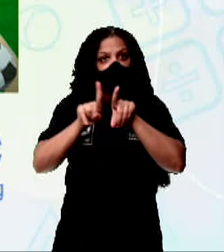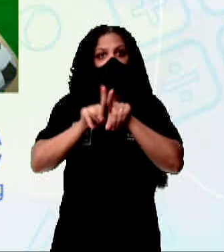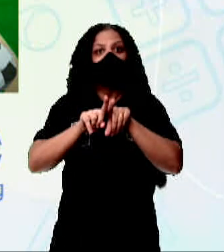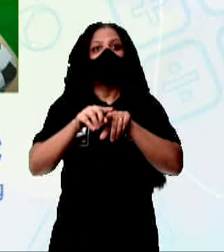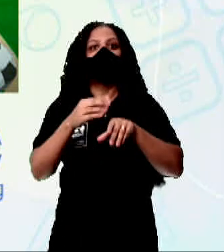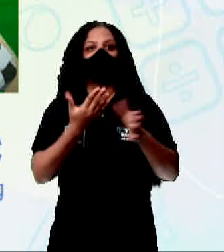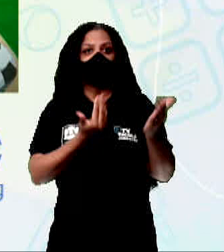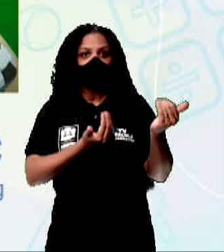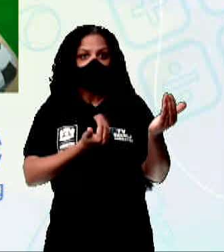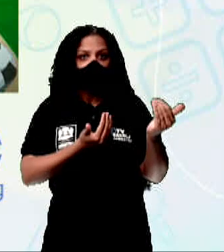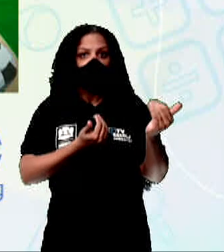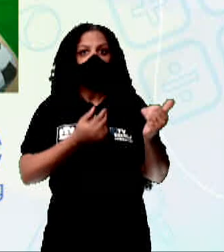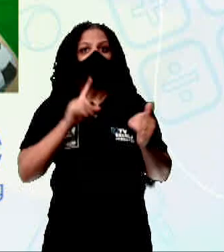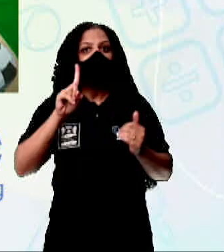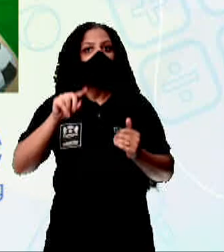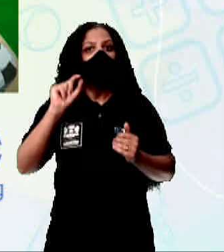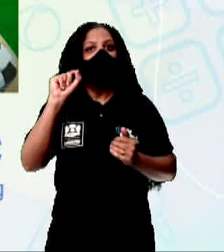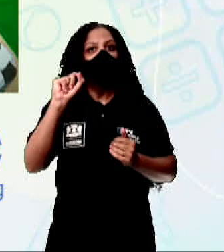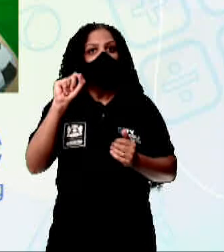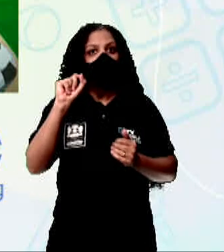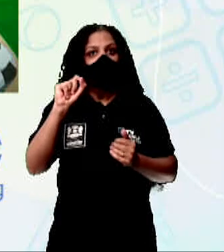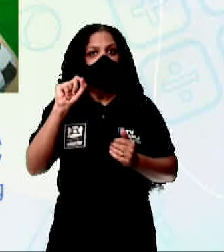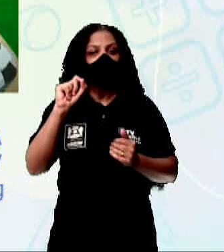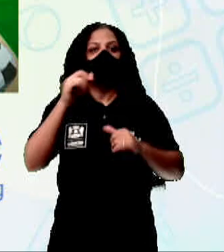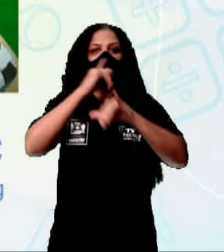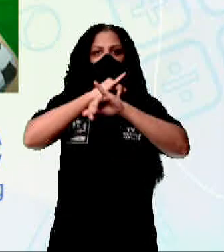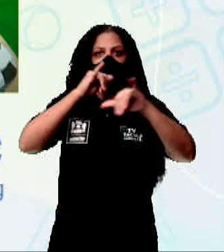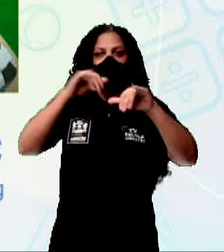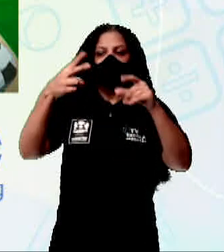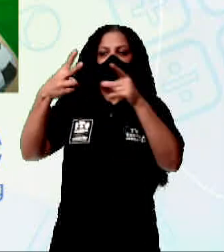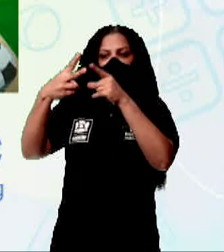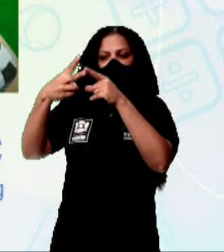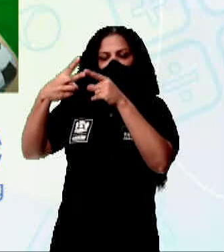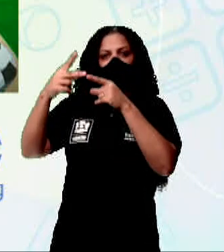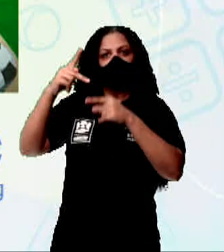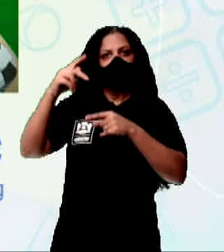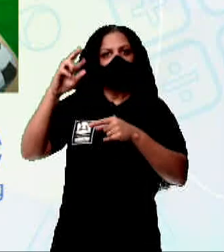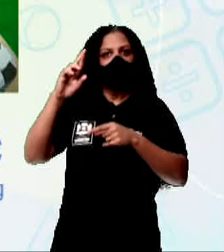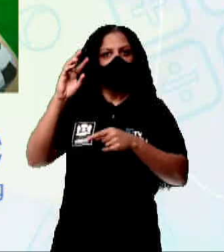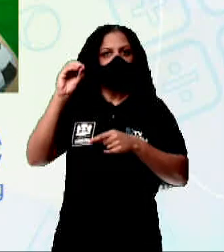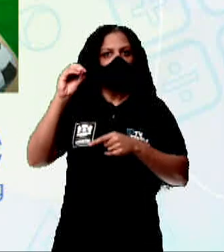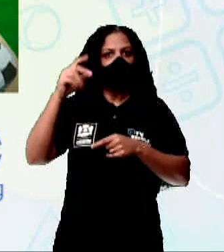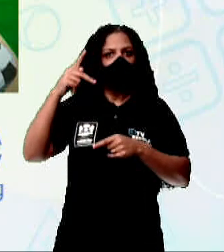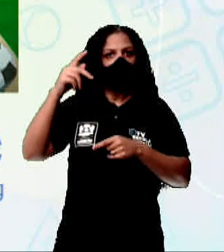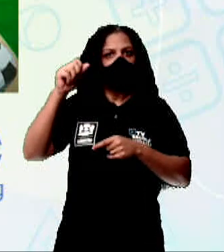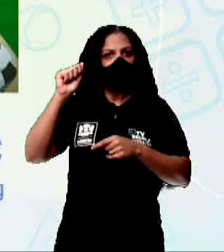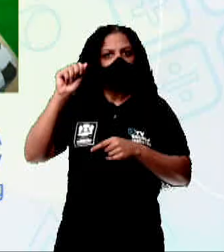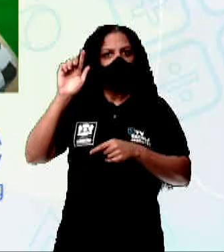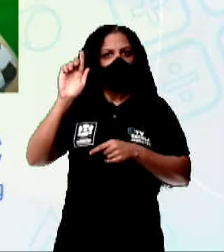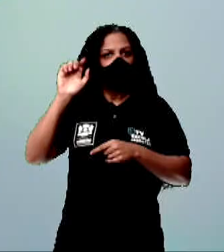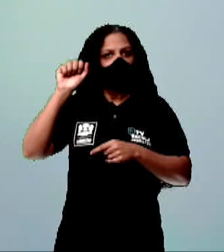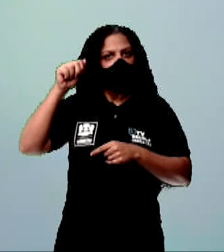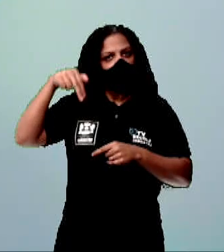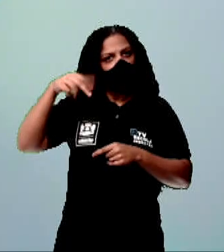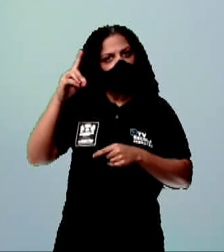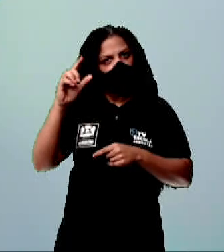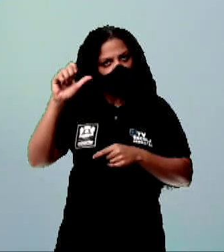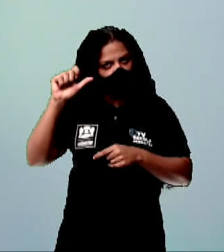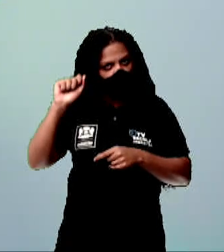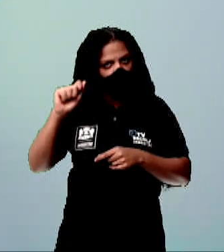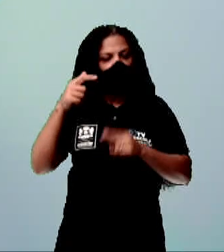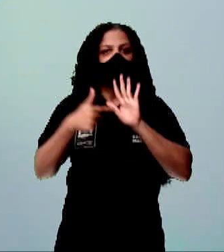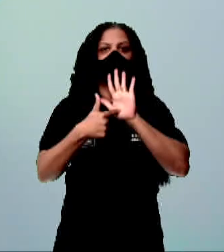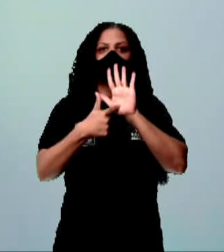Por quê? Porque a intenção aqui é apresentar para vocês a questão da violência ou exploração